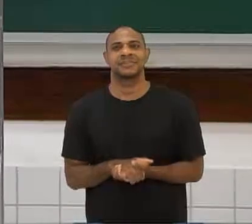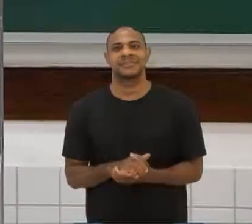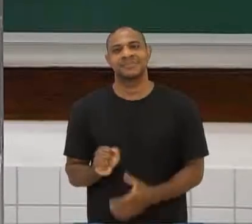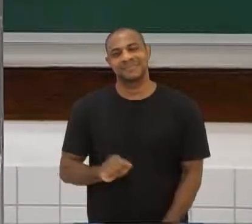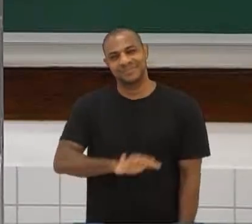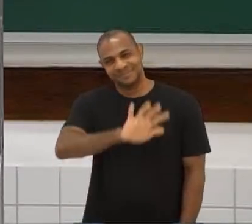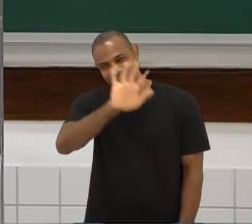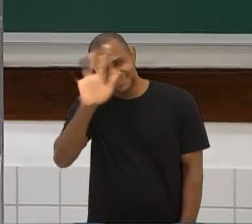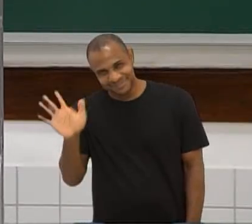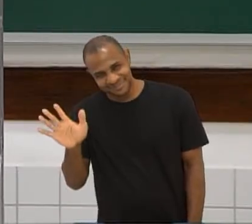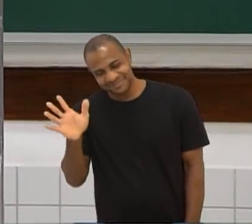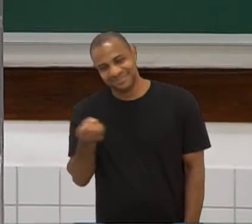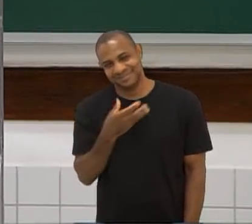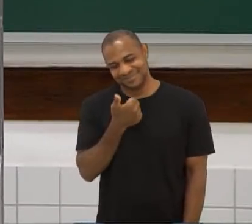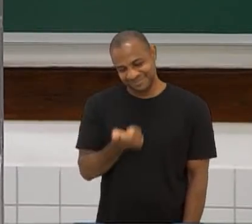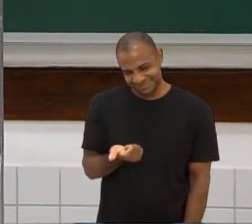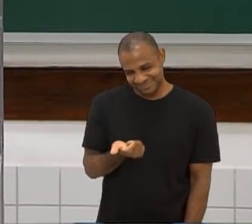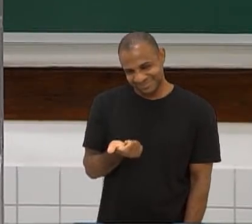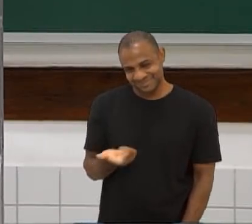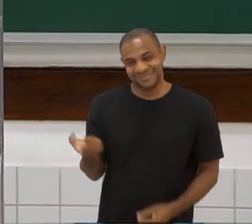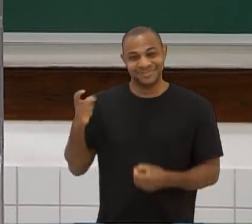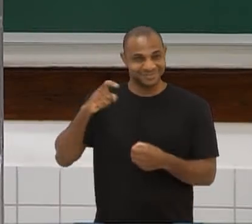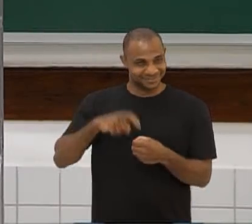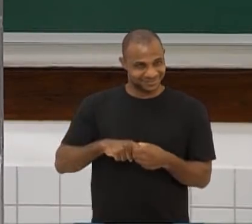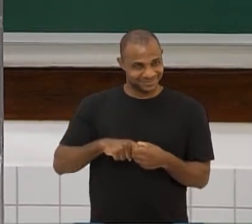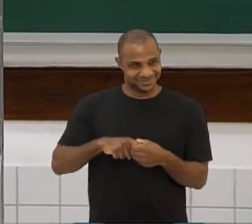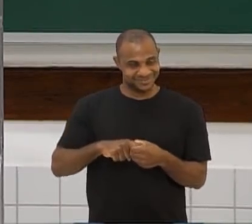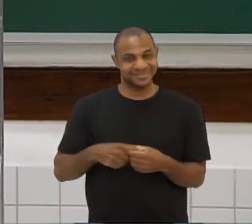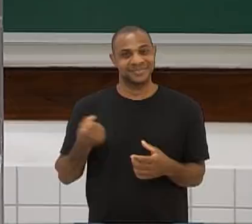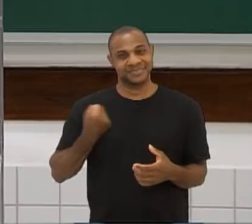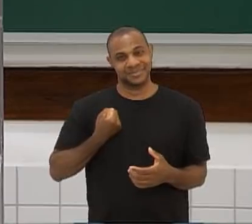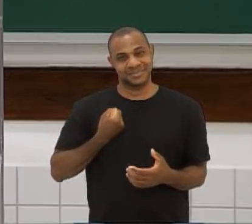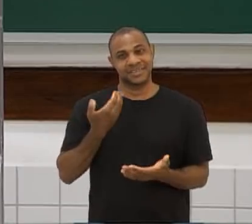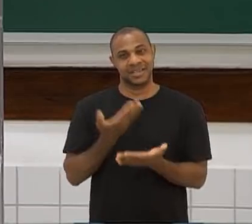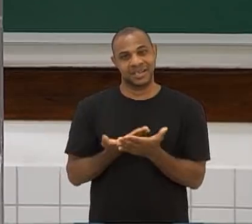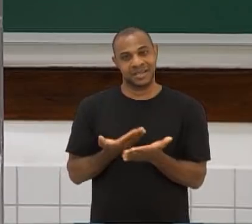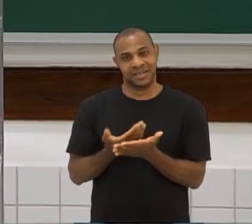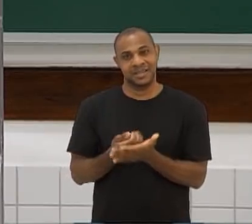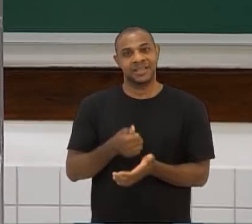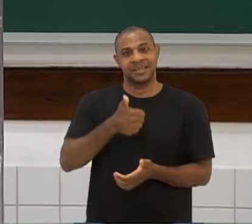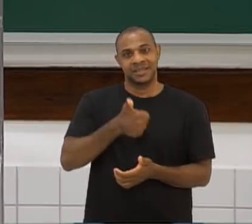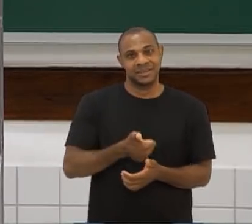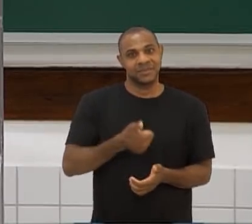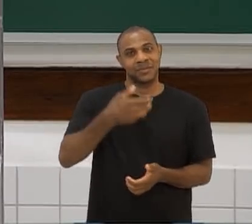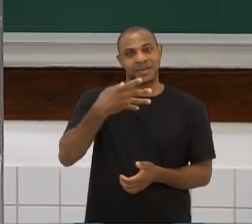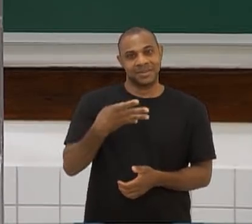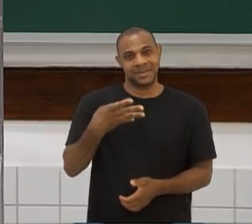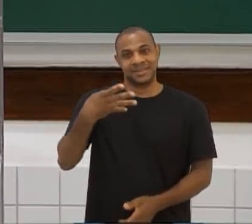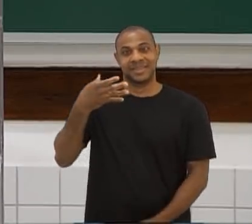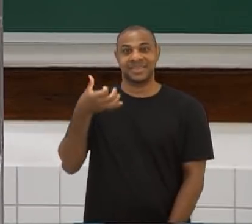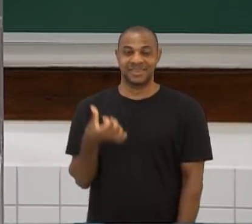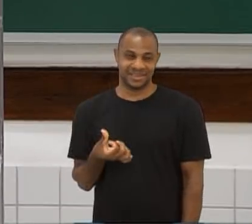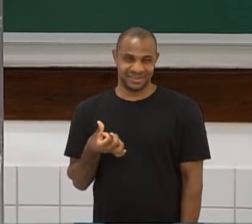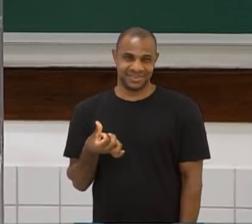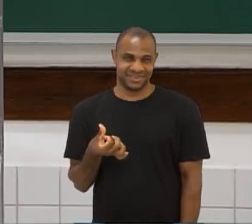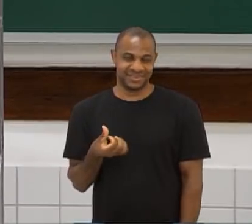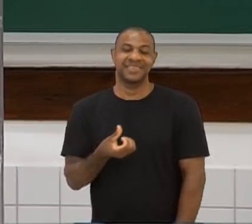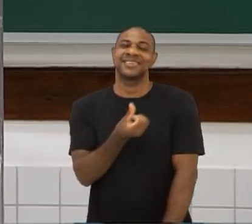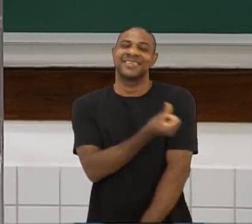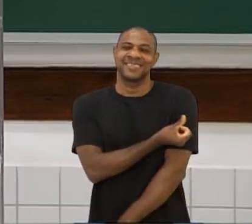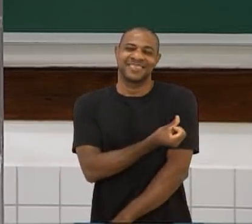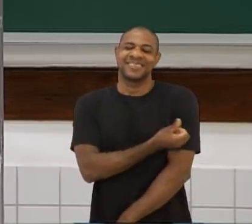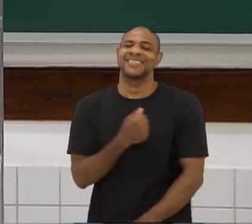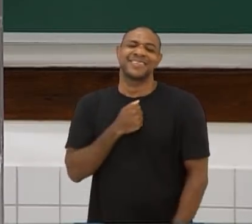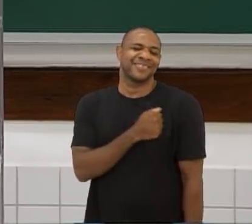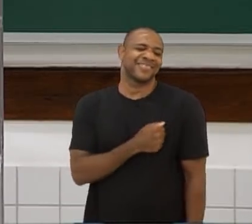Olá, pessoal, tudo bem? Estamos de volta para a nossa aula de número 146, não é? Sexto ano. Que saudade que eu